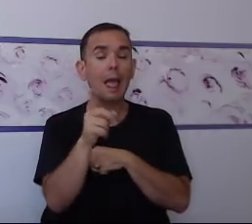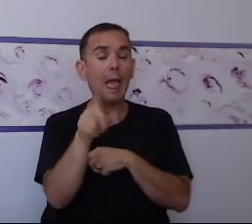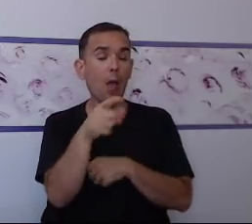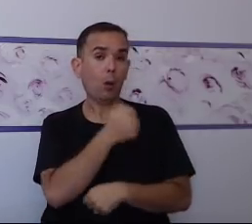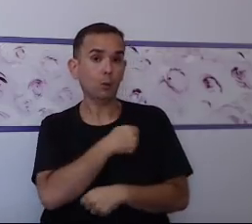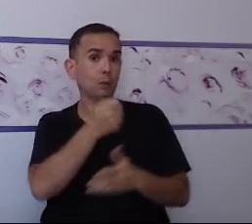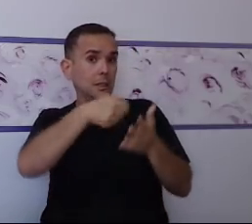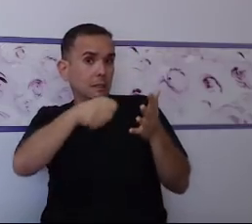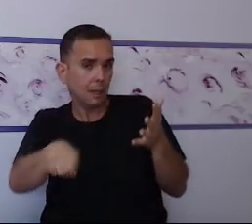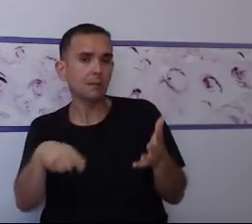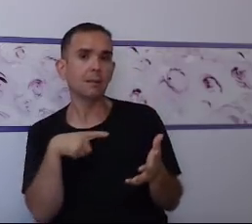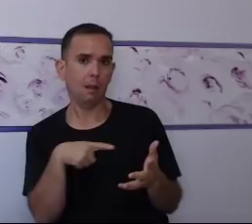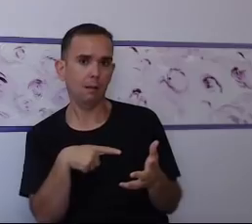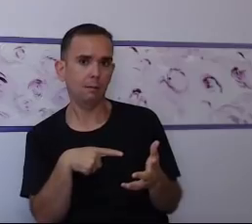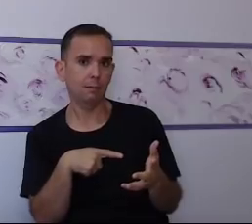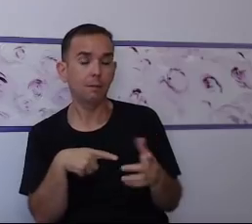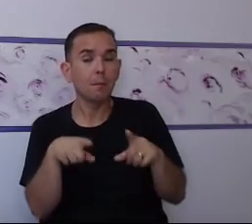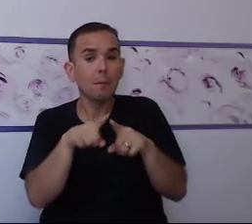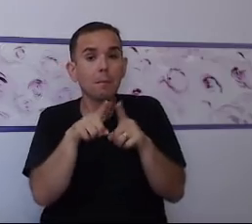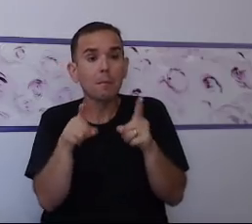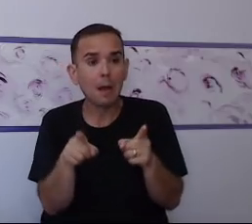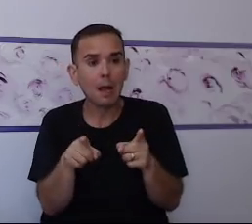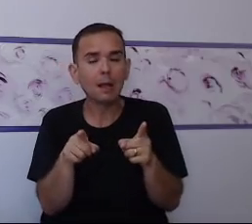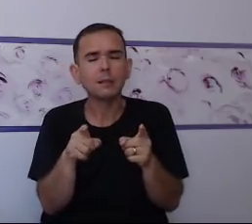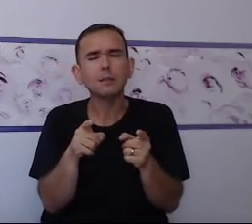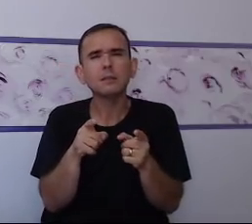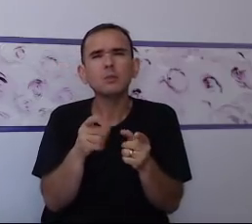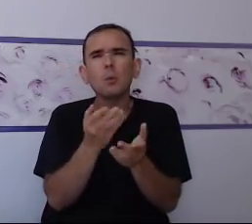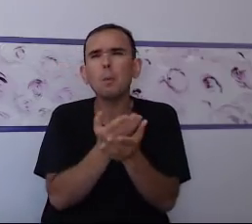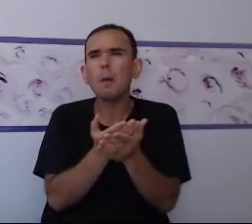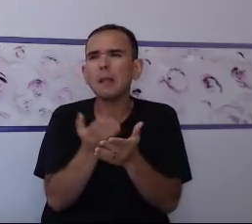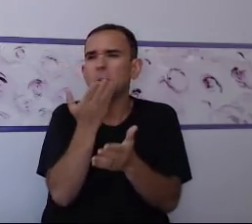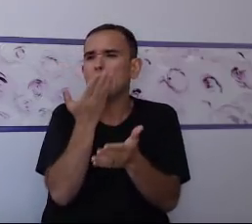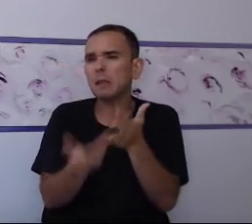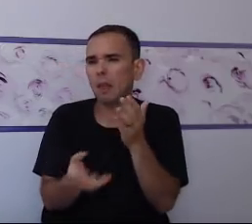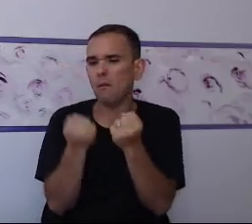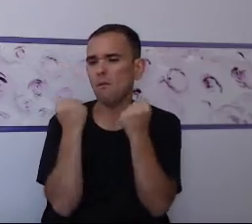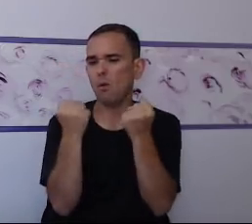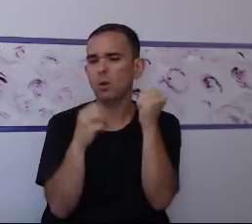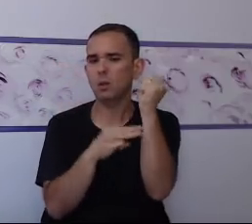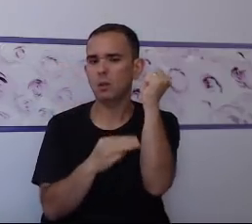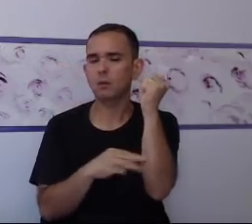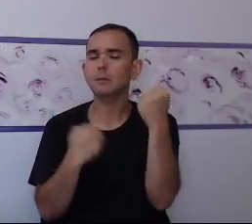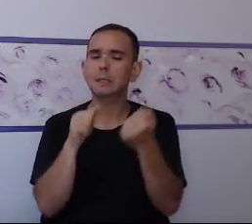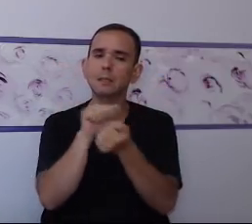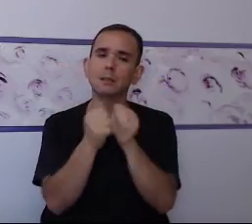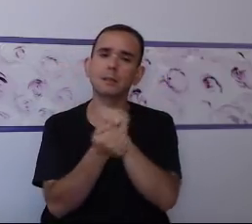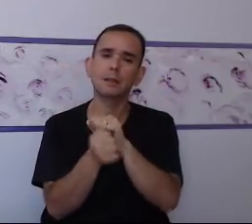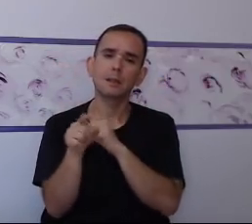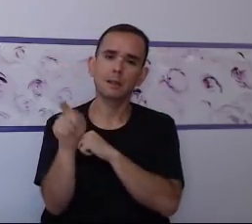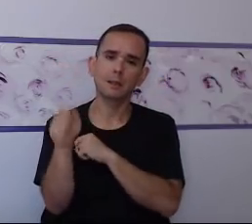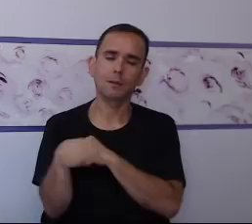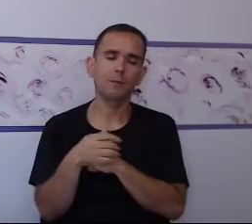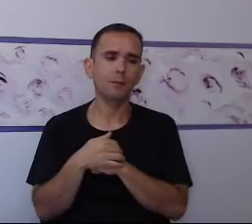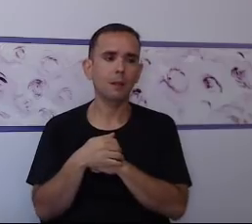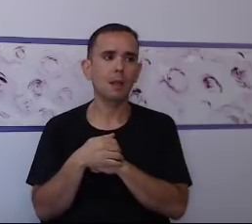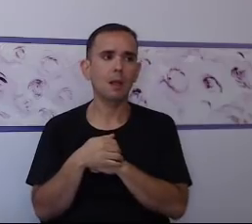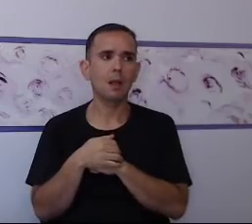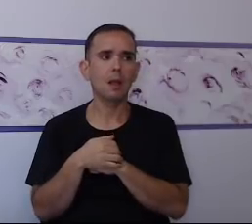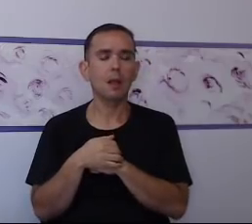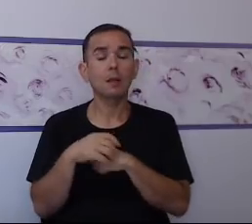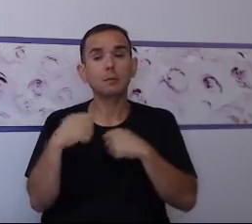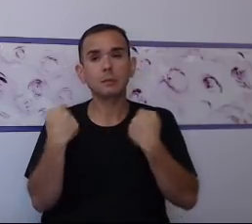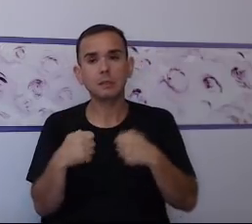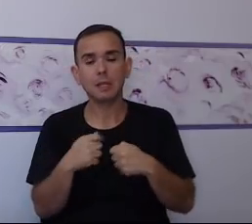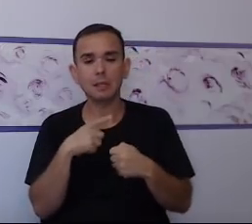escreve, ele tem escrita. Porém, como ele vem perdendo a força muscular, a gente vai precisar adequar esse material para ele. Poder fixar